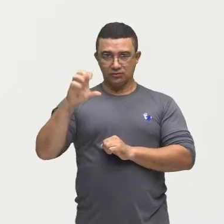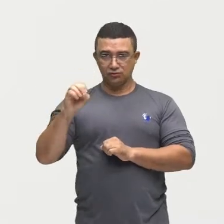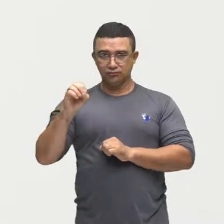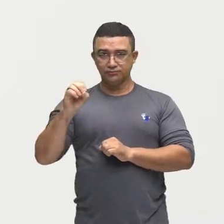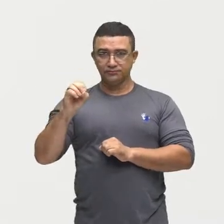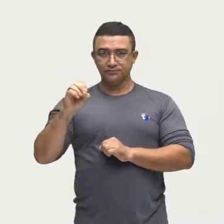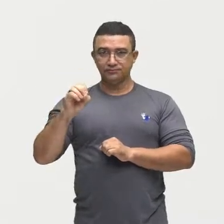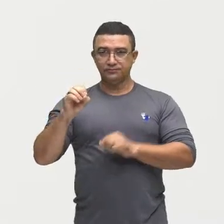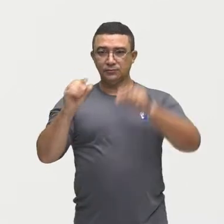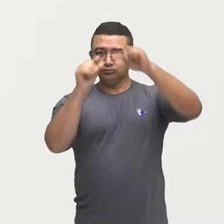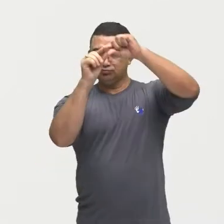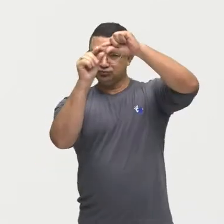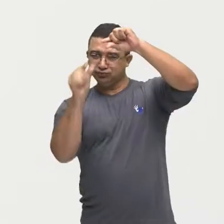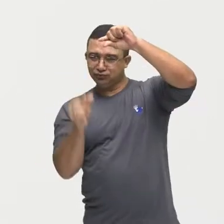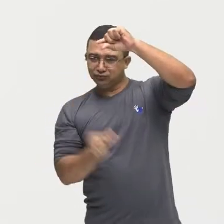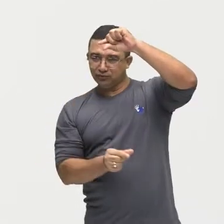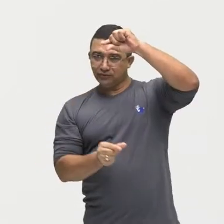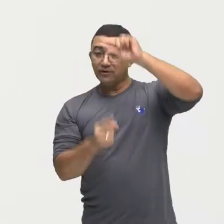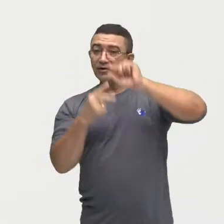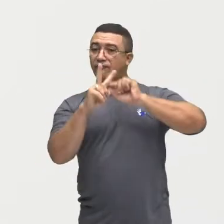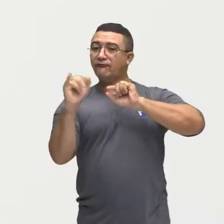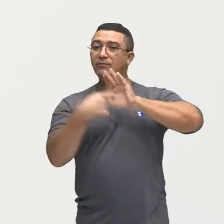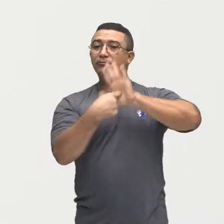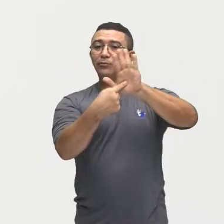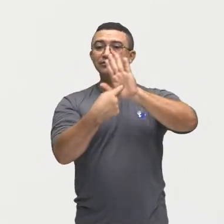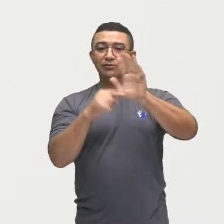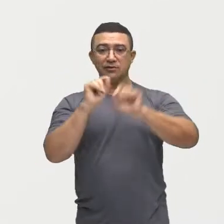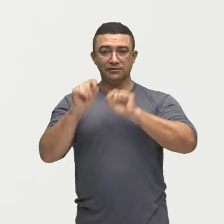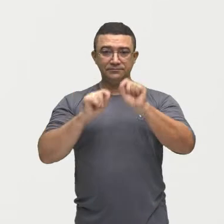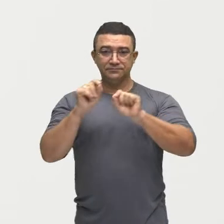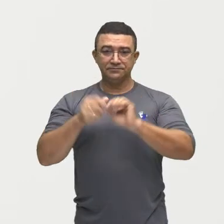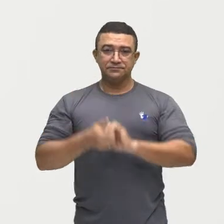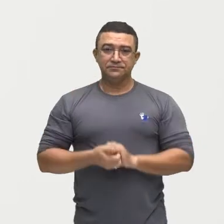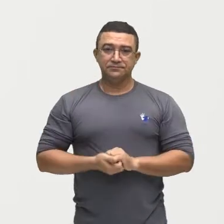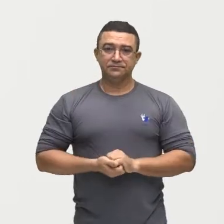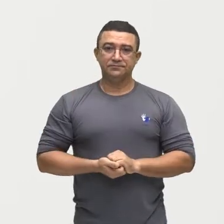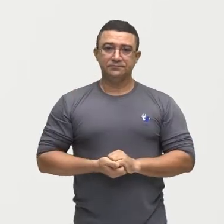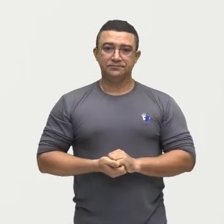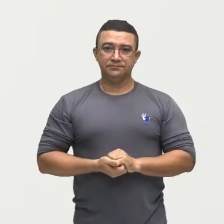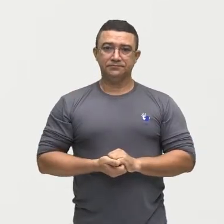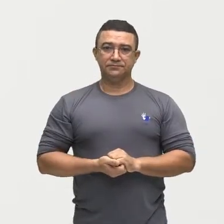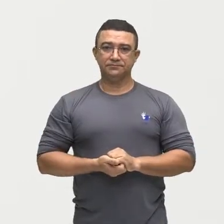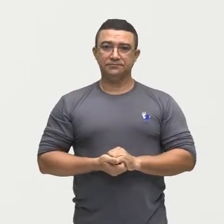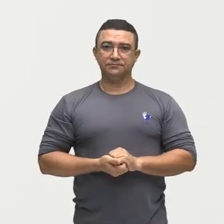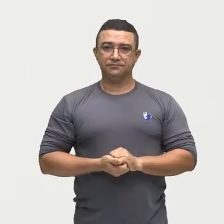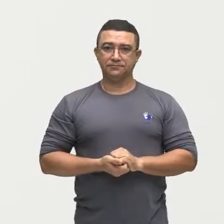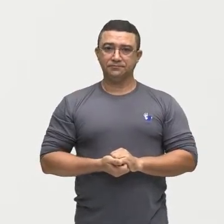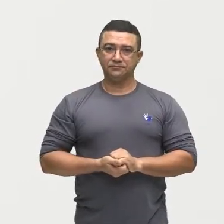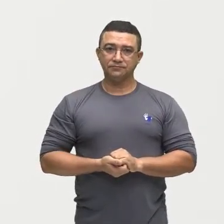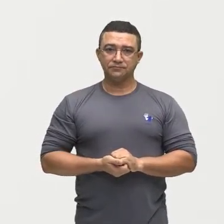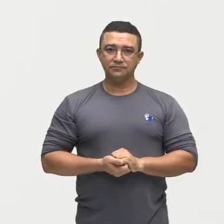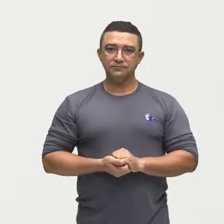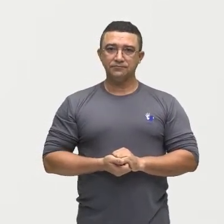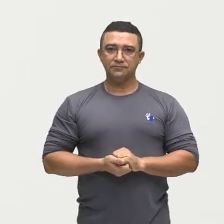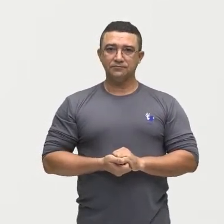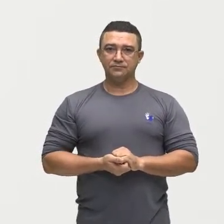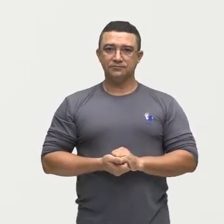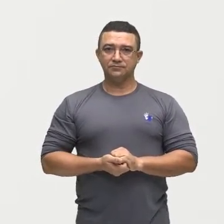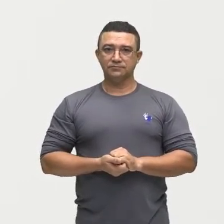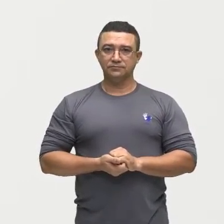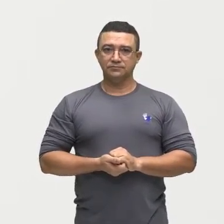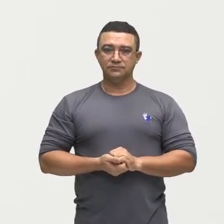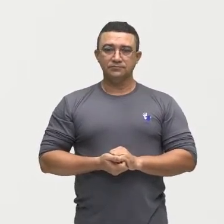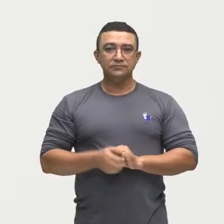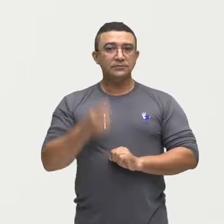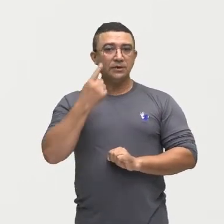Então, ele vai definir aqui, olha, eu vou colocar aqui nesse sentido, tá bom? Diferentemente, então